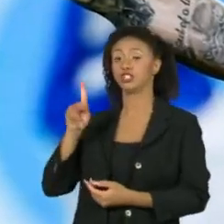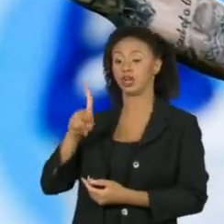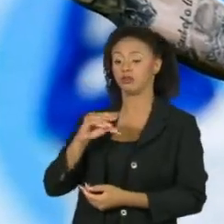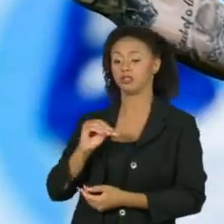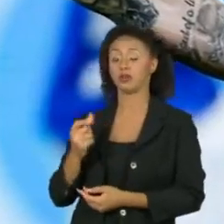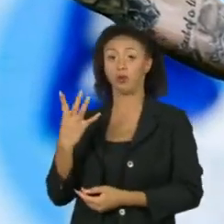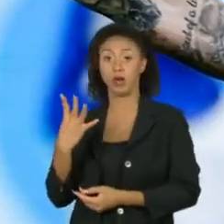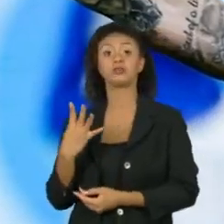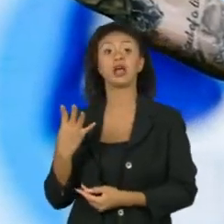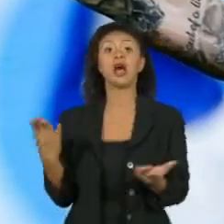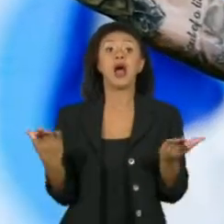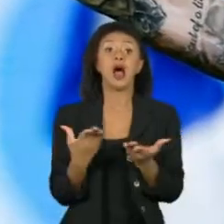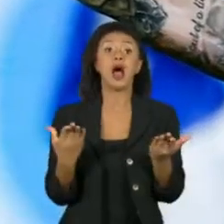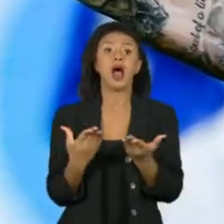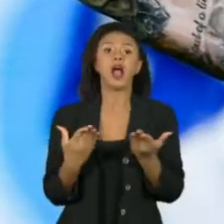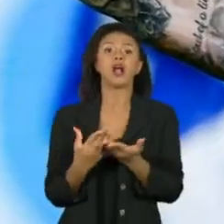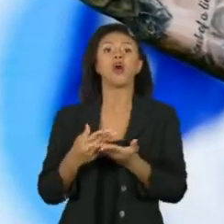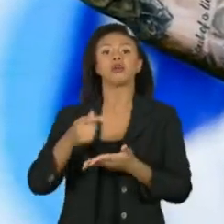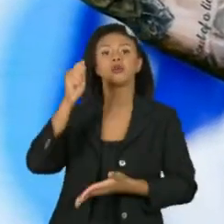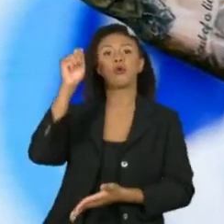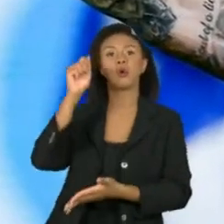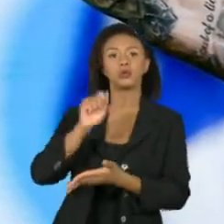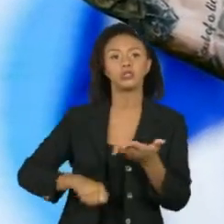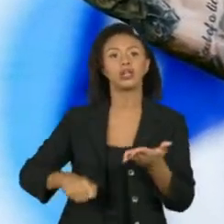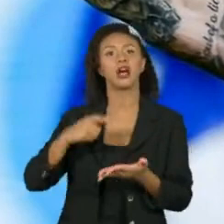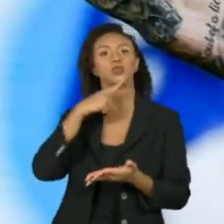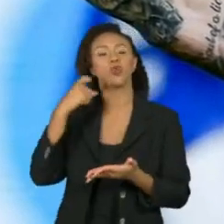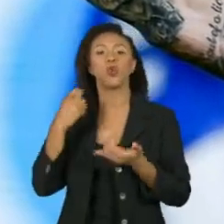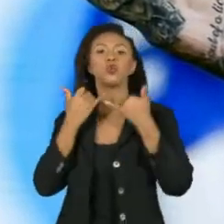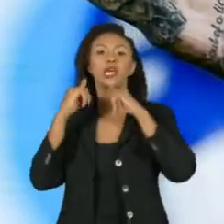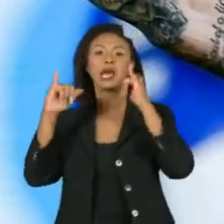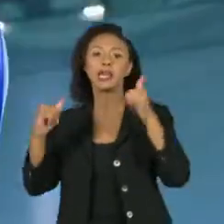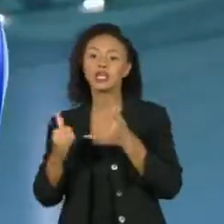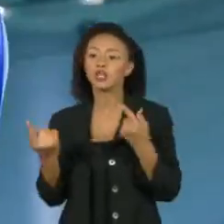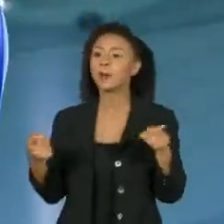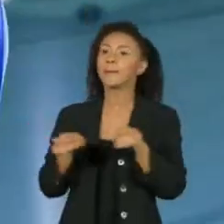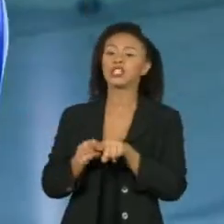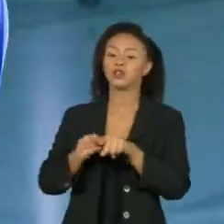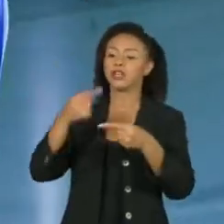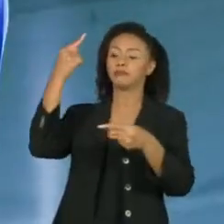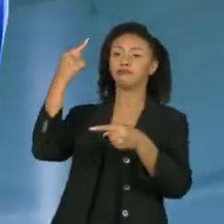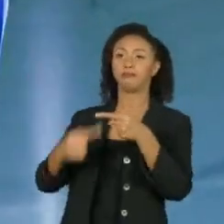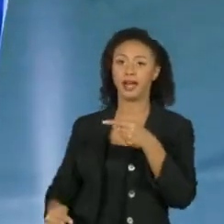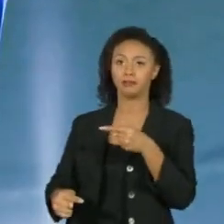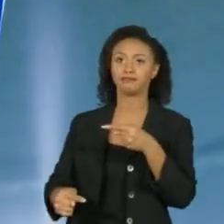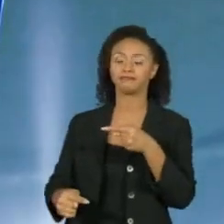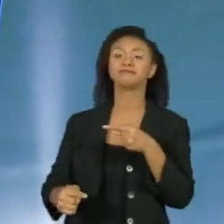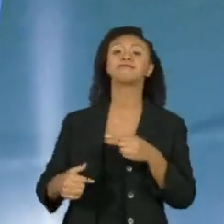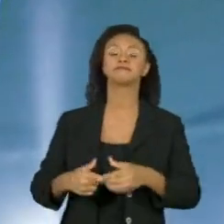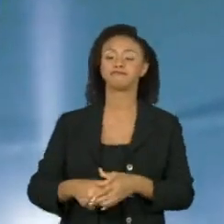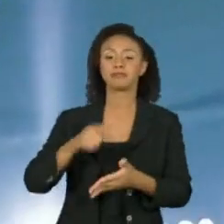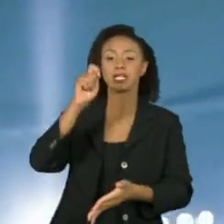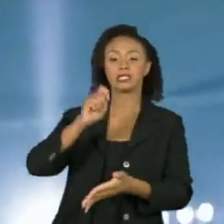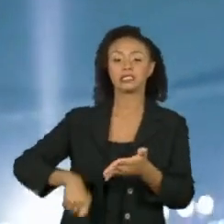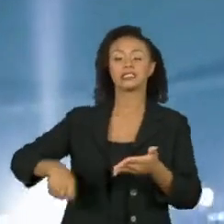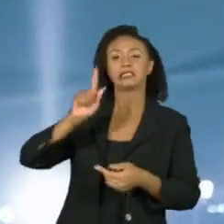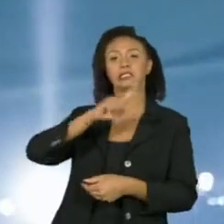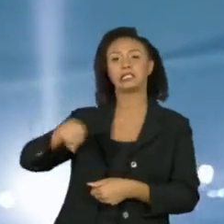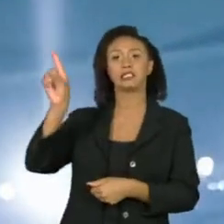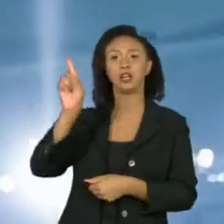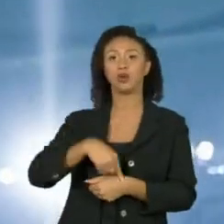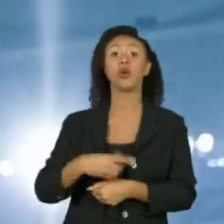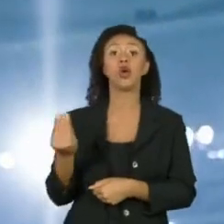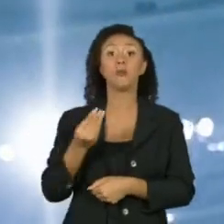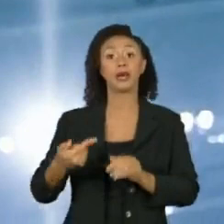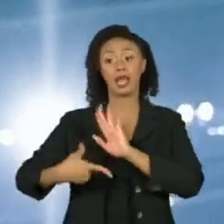rescindiu o contrato de Patrocínio com a estatal russa de energia gazprom o nó a empresa estampava